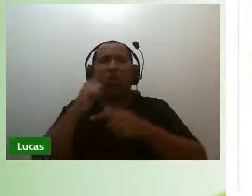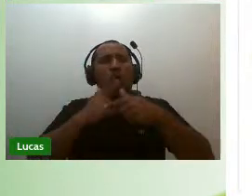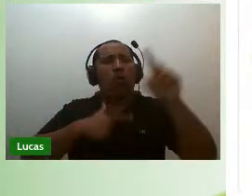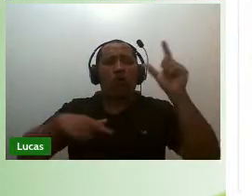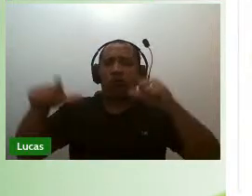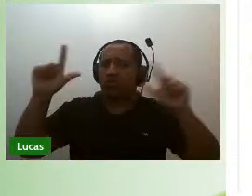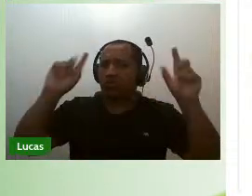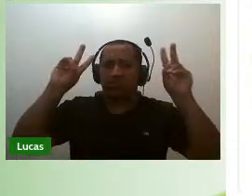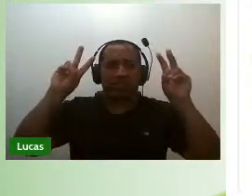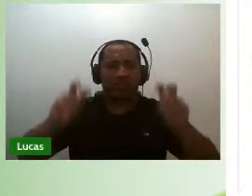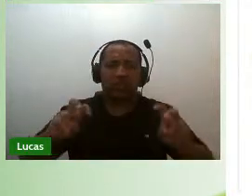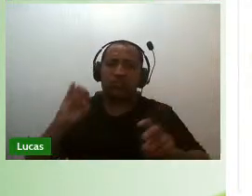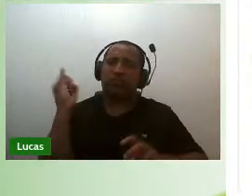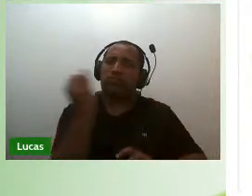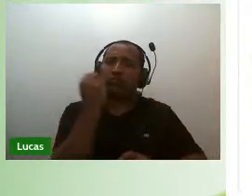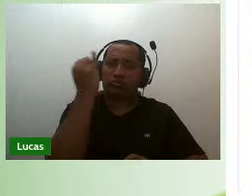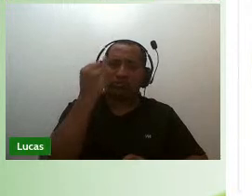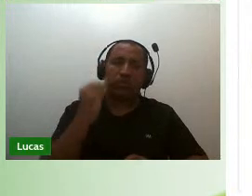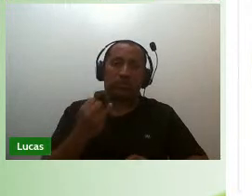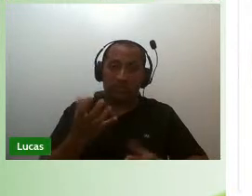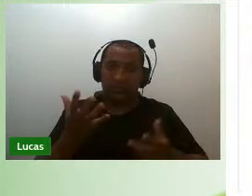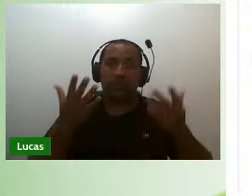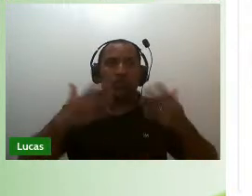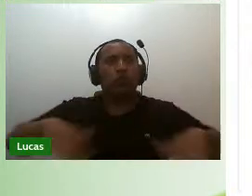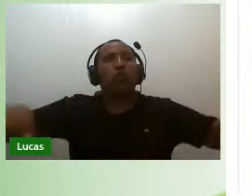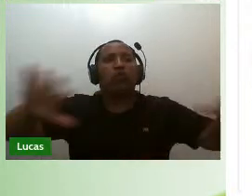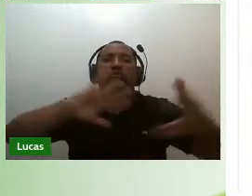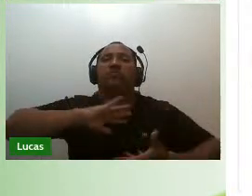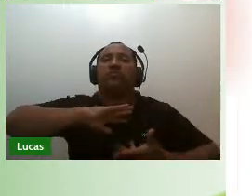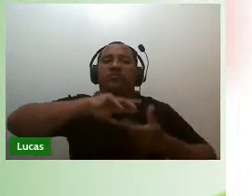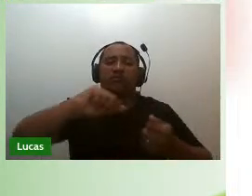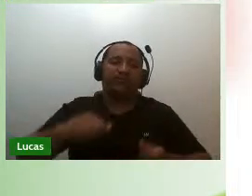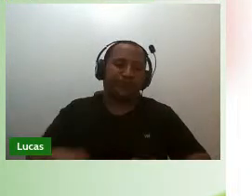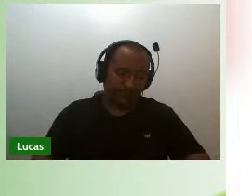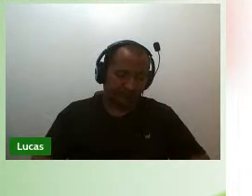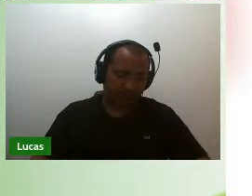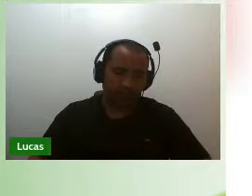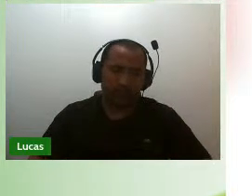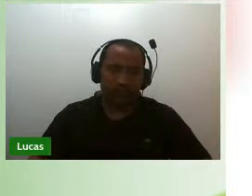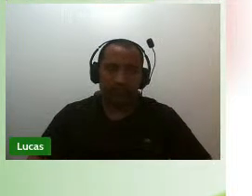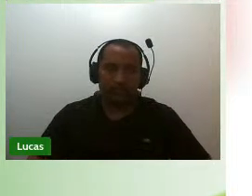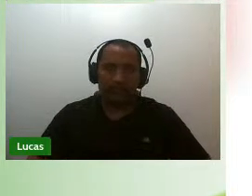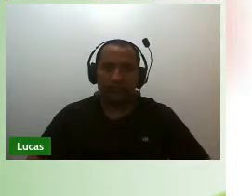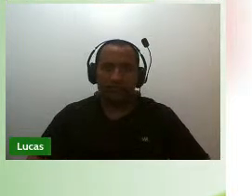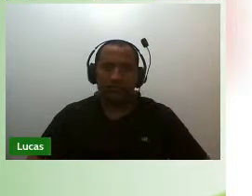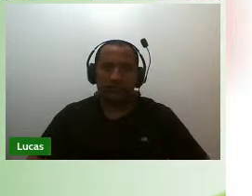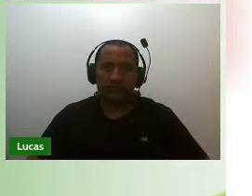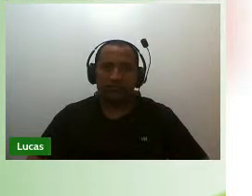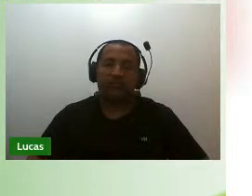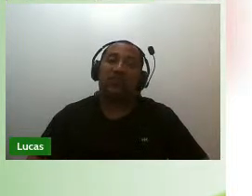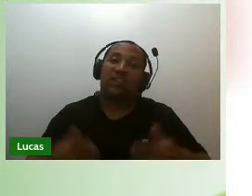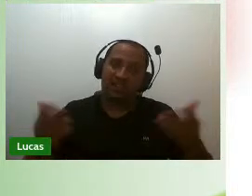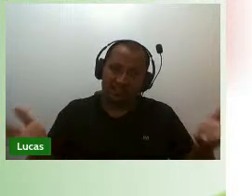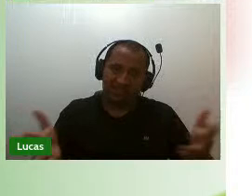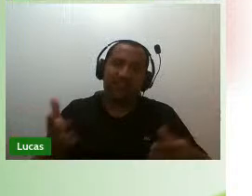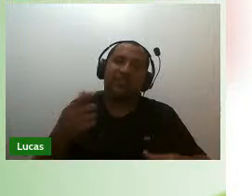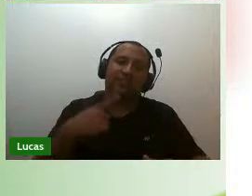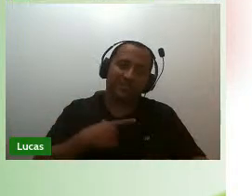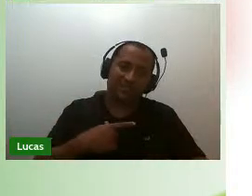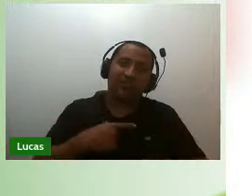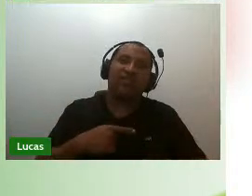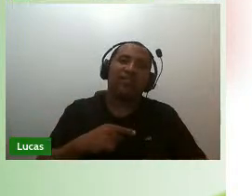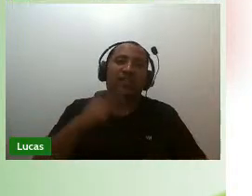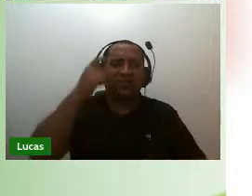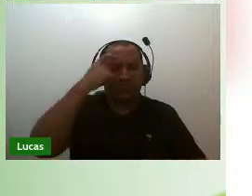pautas fundamentais para o mundo. Né? Próximo, por favor. Agora, a gente também tem o